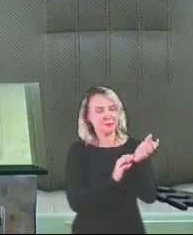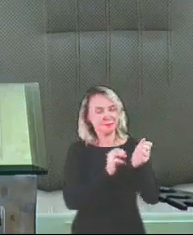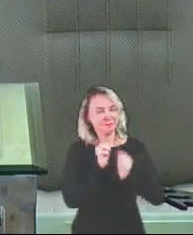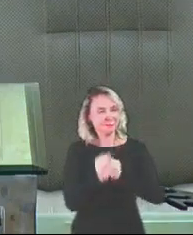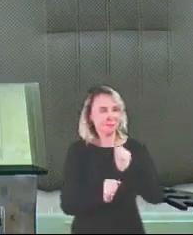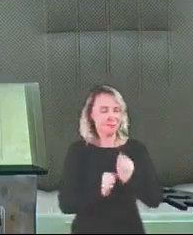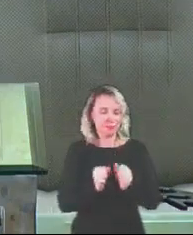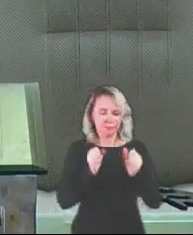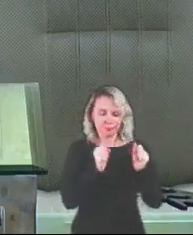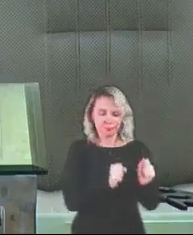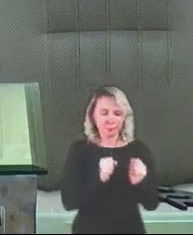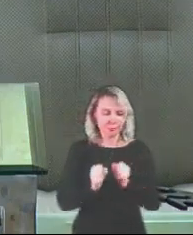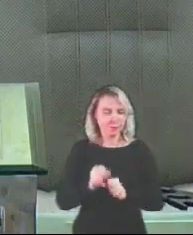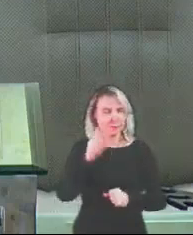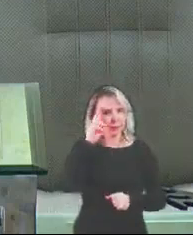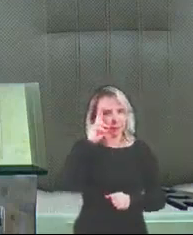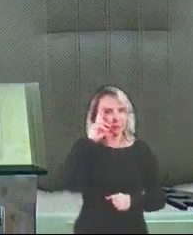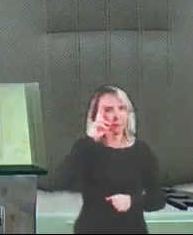Poderoso Senhor.